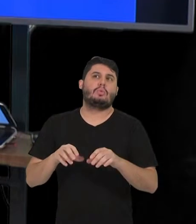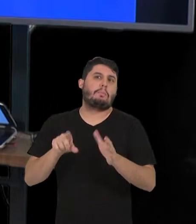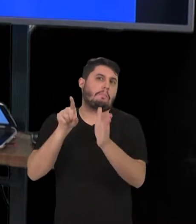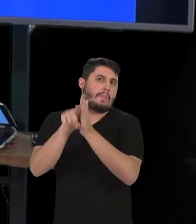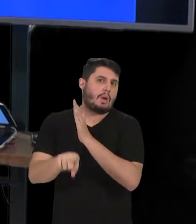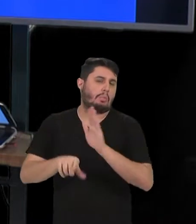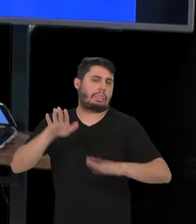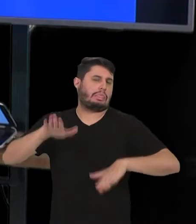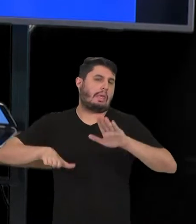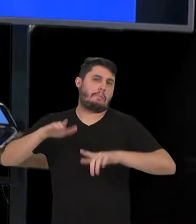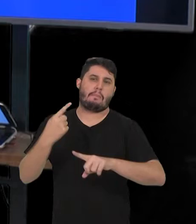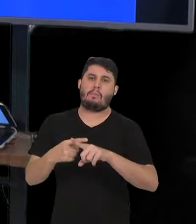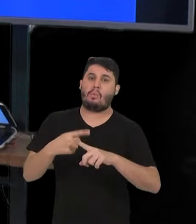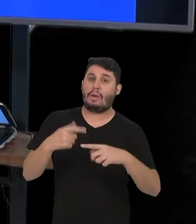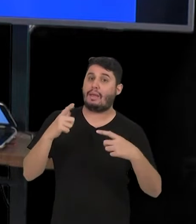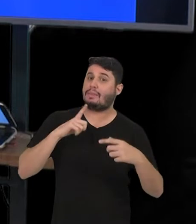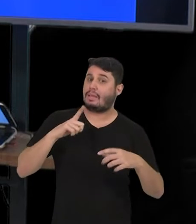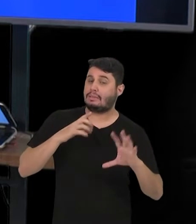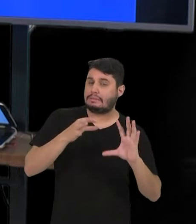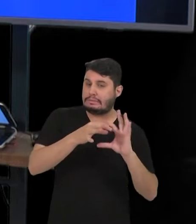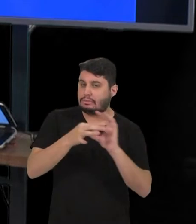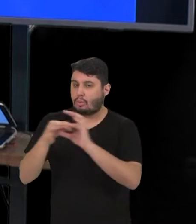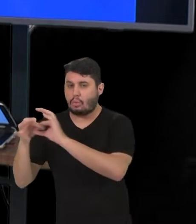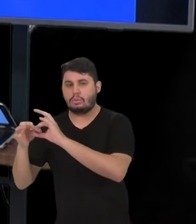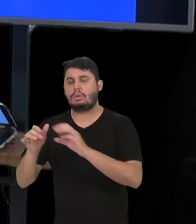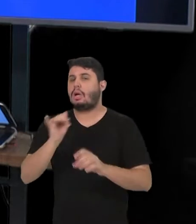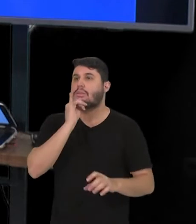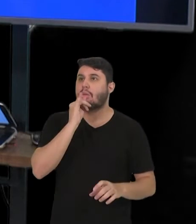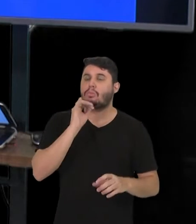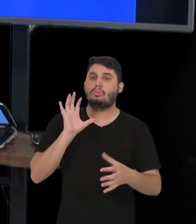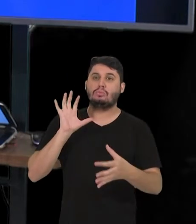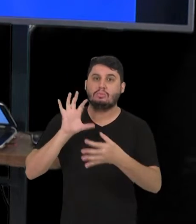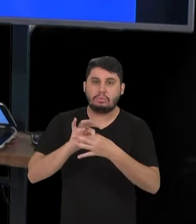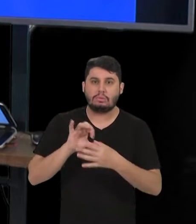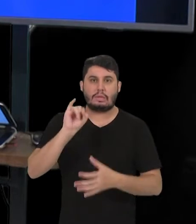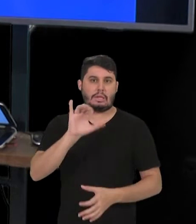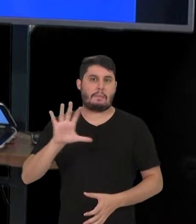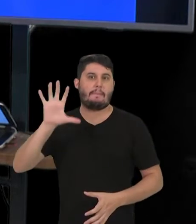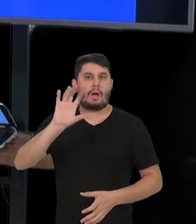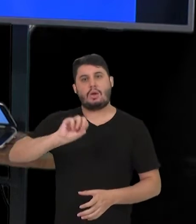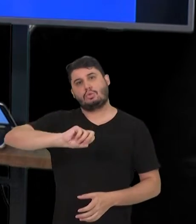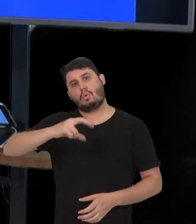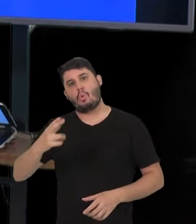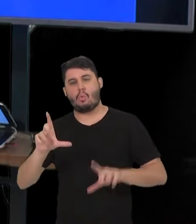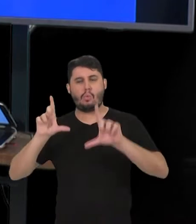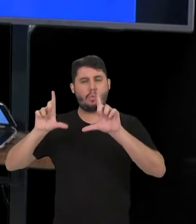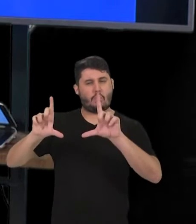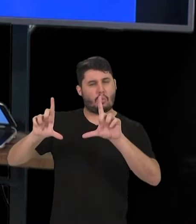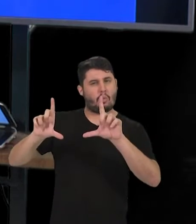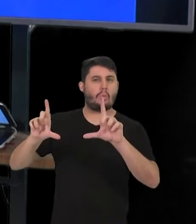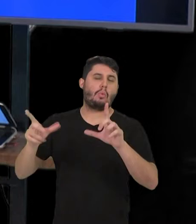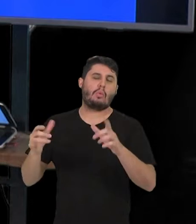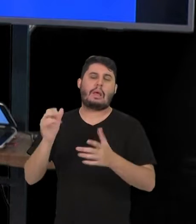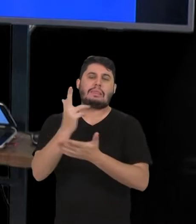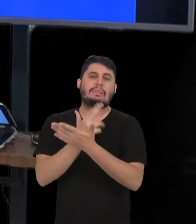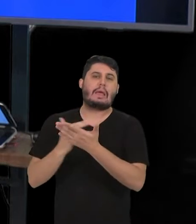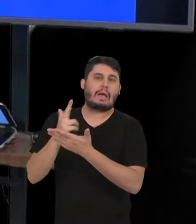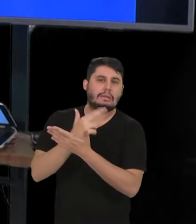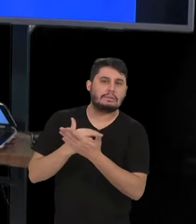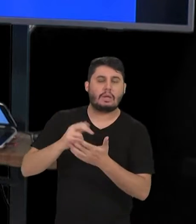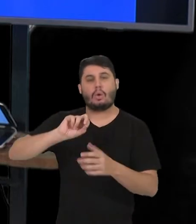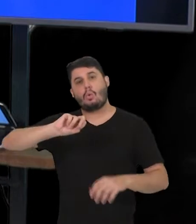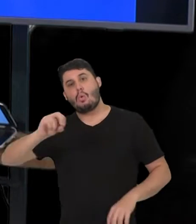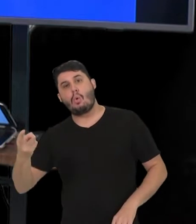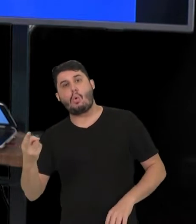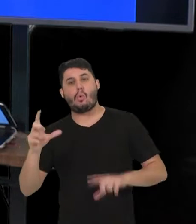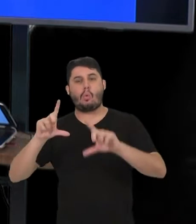e quando eu falo texto, não precisa ser um texto totalmente escrito, pode ser uma imagem de uma charge, pode ser uma tirinha, pode ser um trecho de